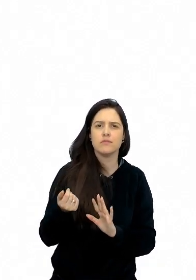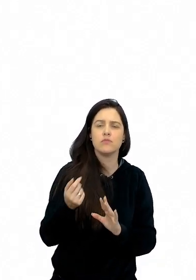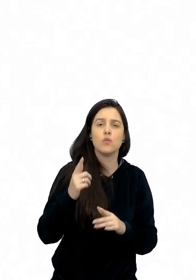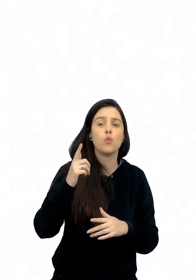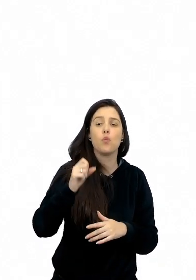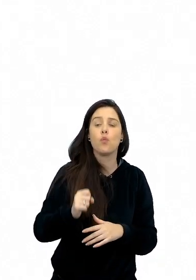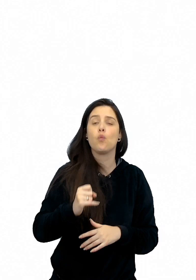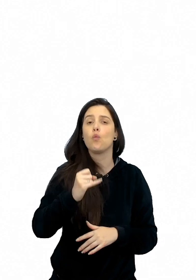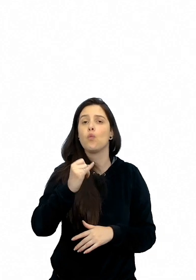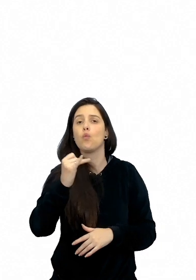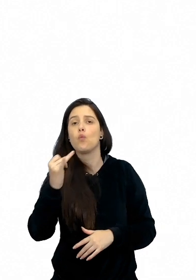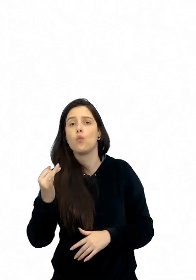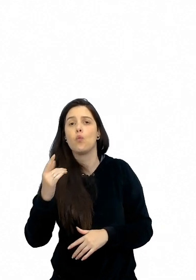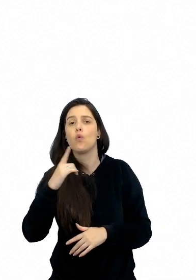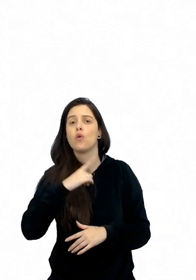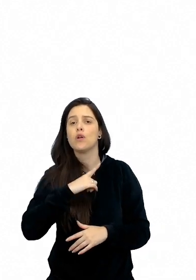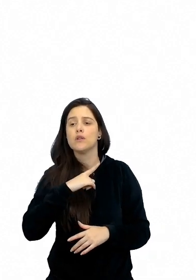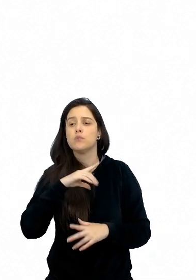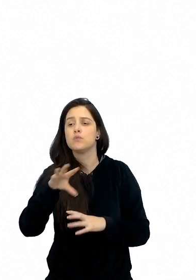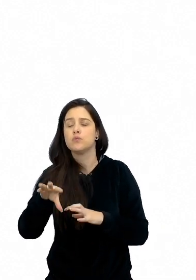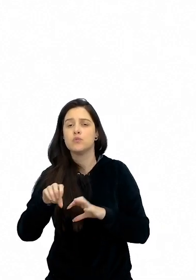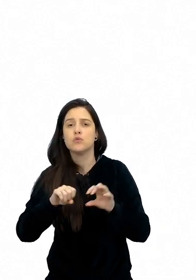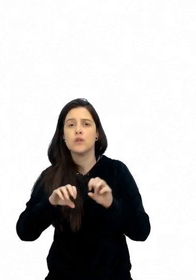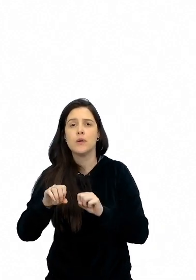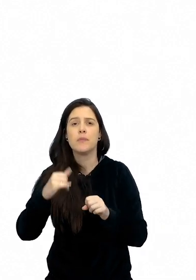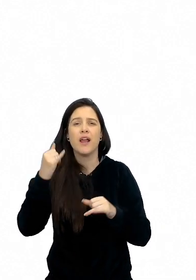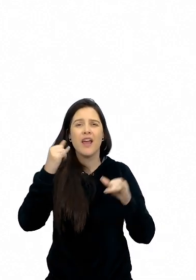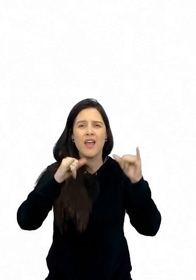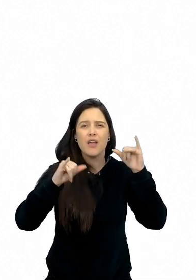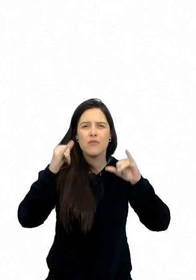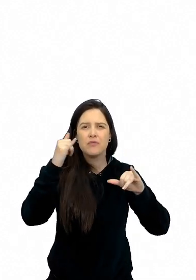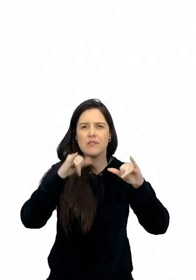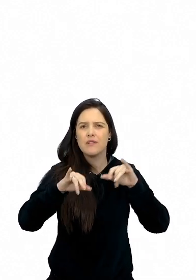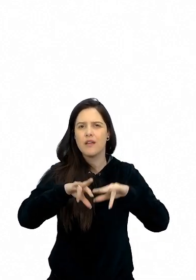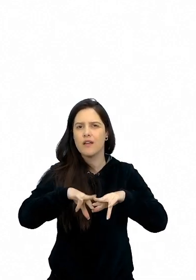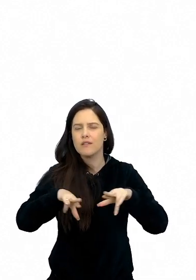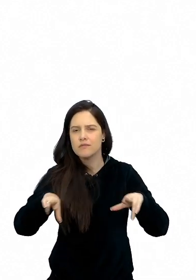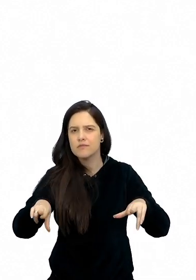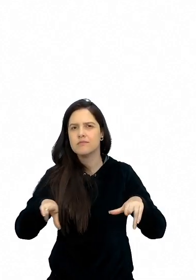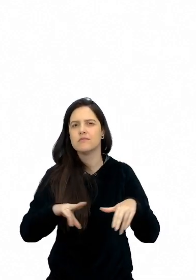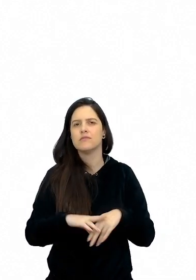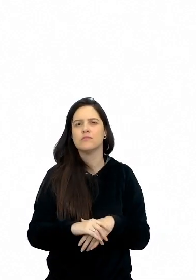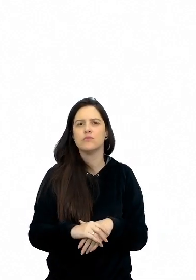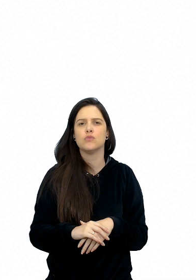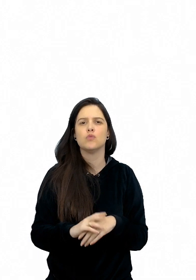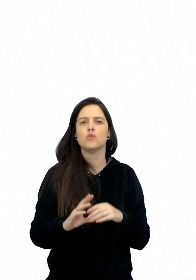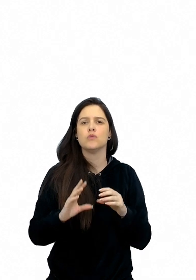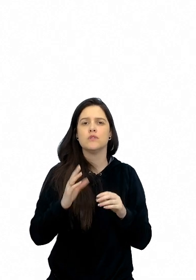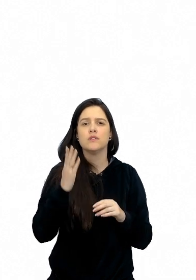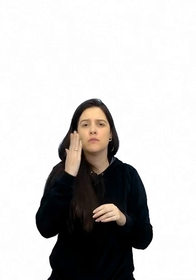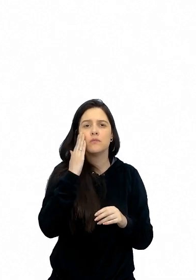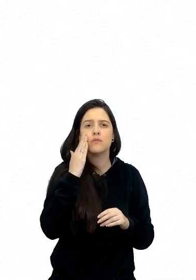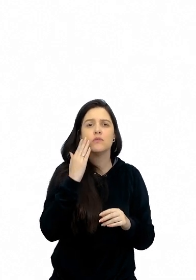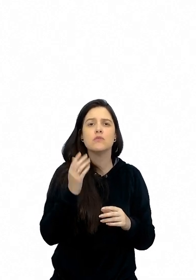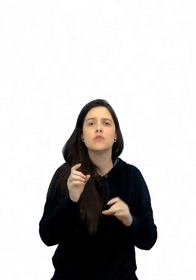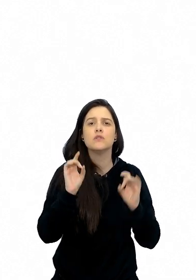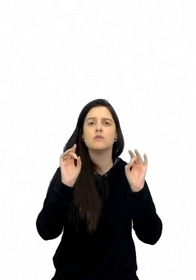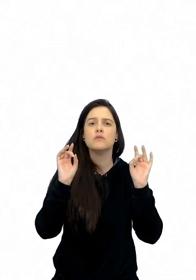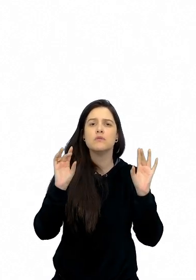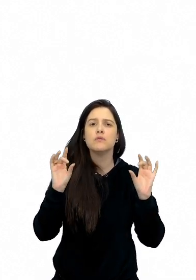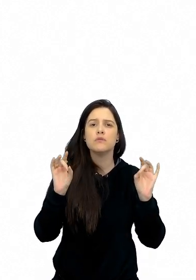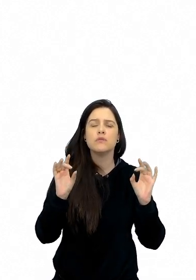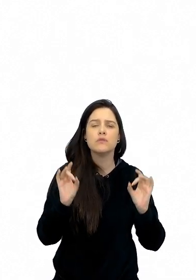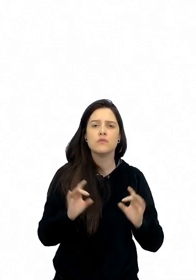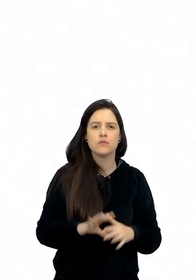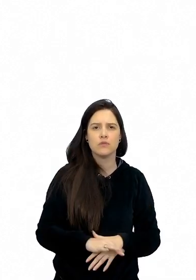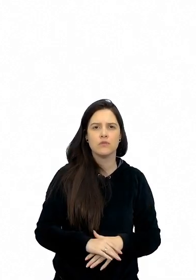quais fontes que a gente tem que buscar para alimentar esse nosso conhecimento, né, conhecimento especializado do